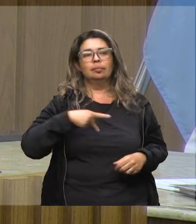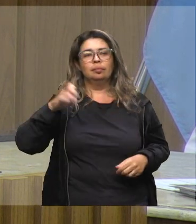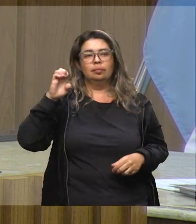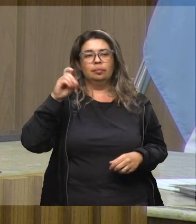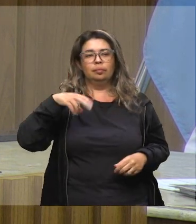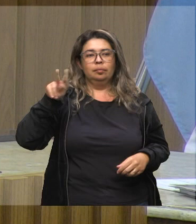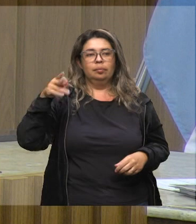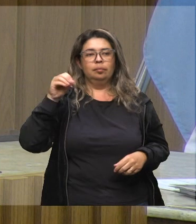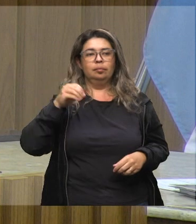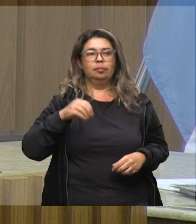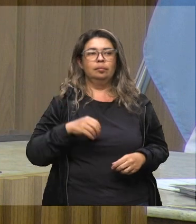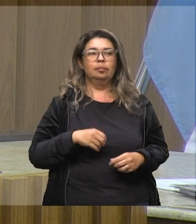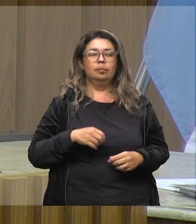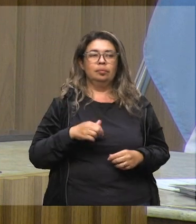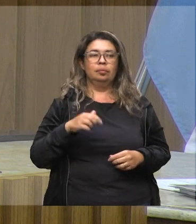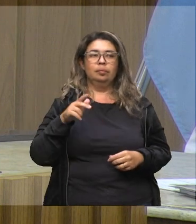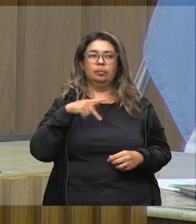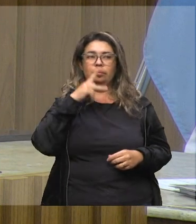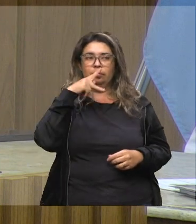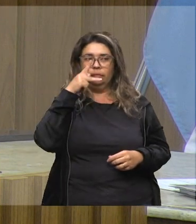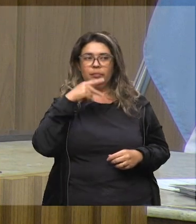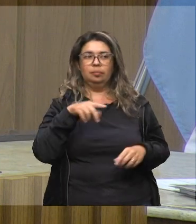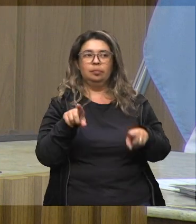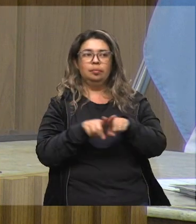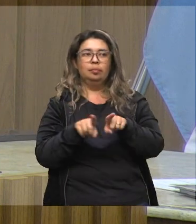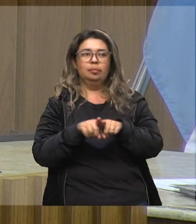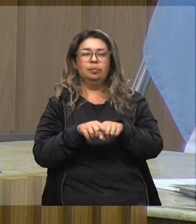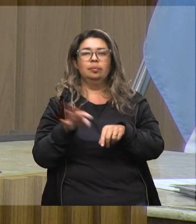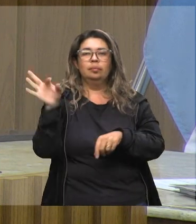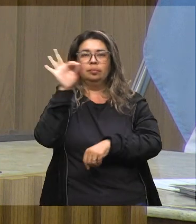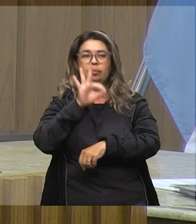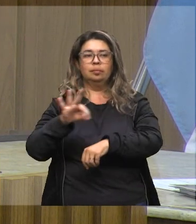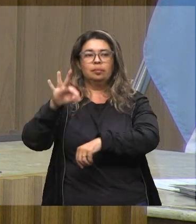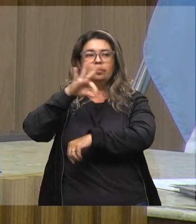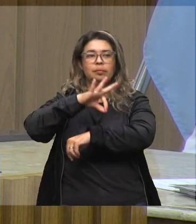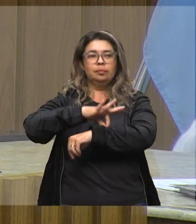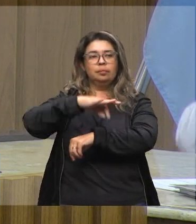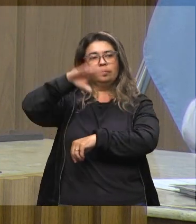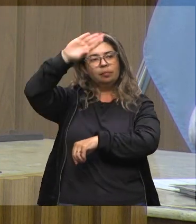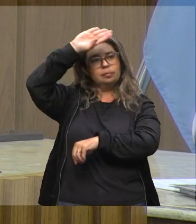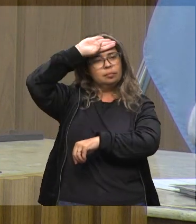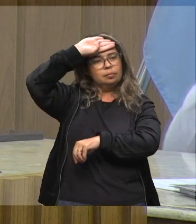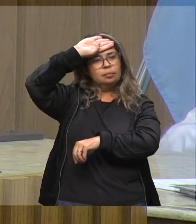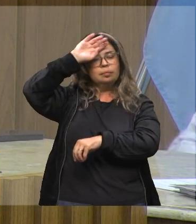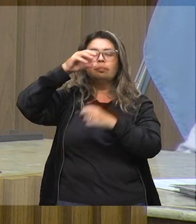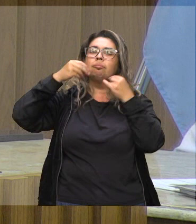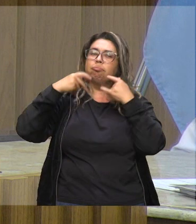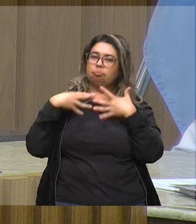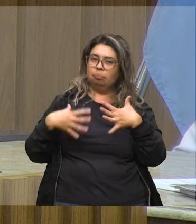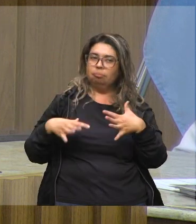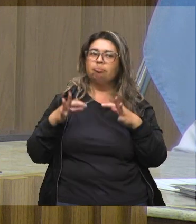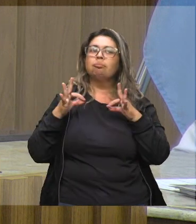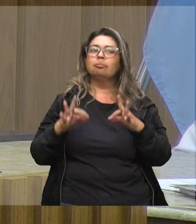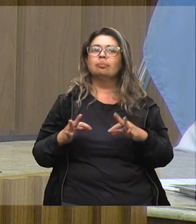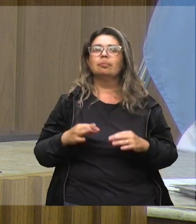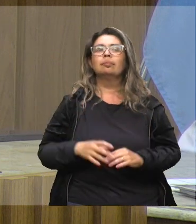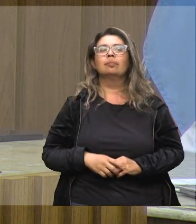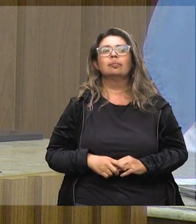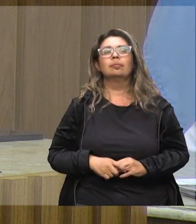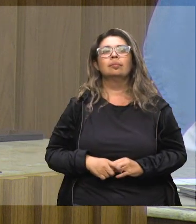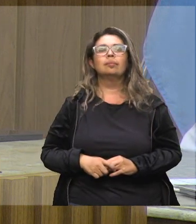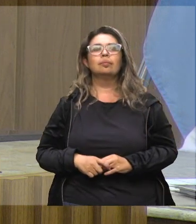senhor me permite aqui só dar uma reforçada na questão da dengue também, que o senhor veio aqui, explanou muito bem. É uma situação